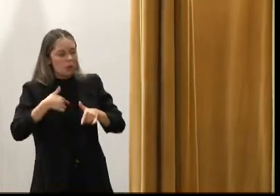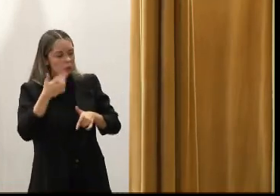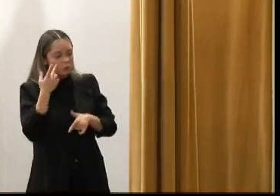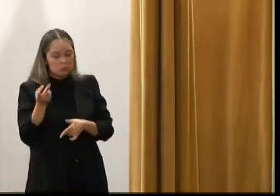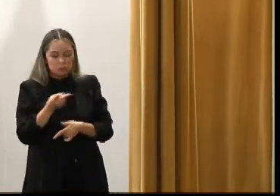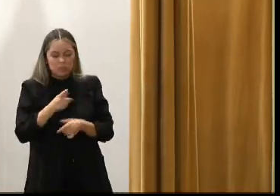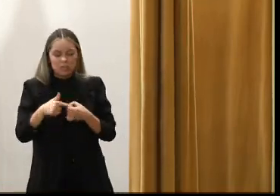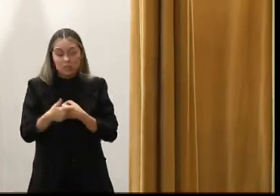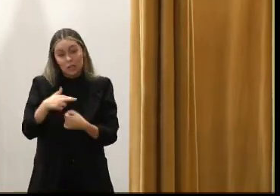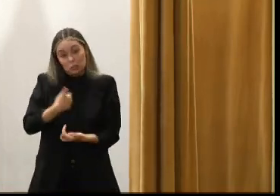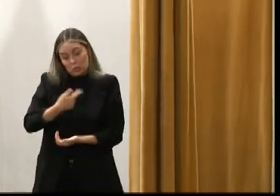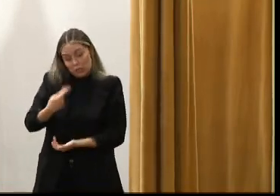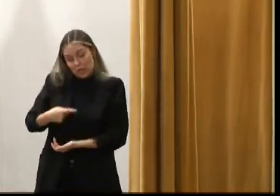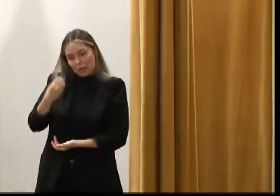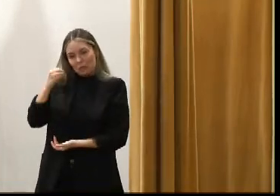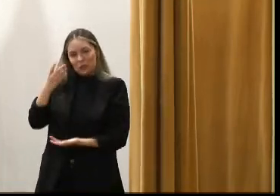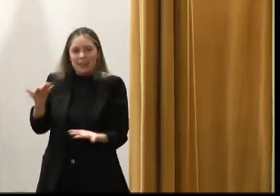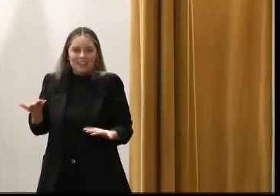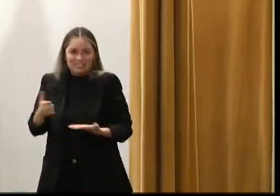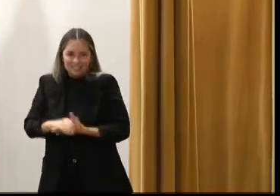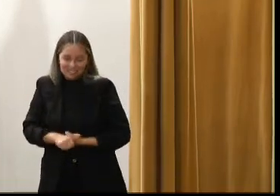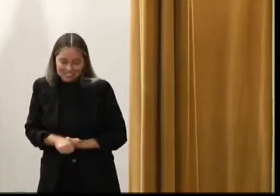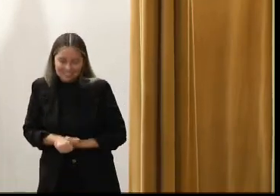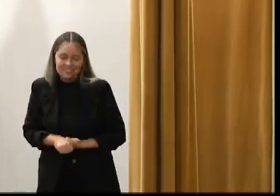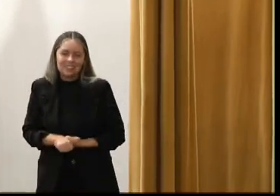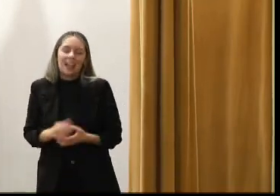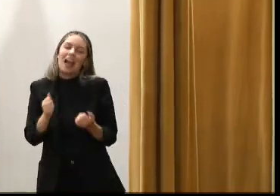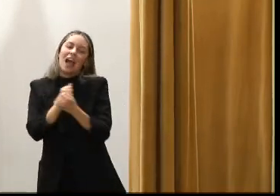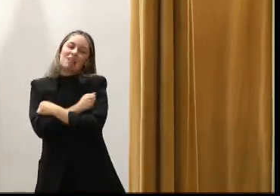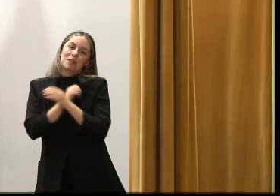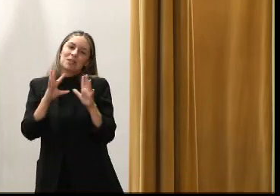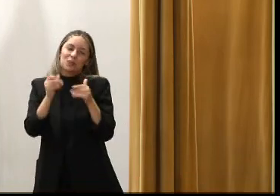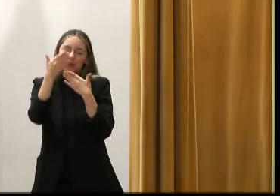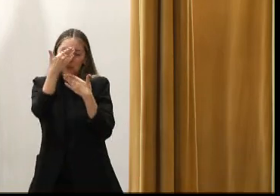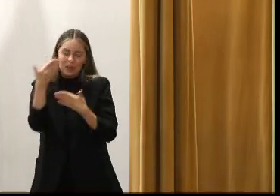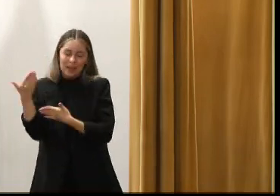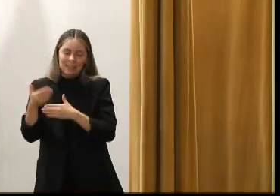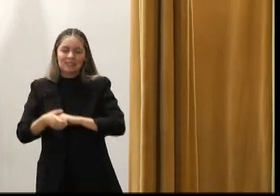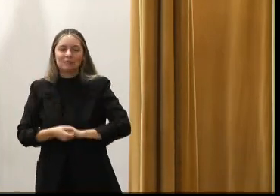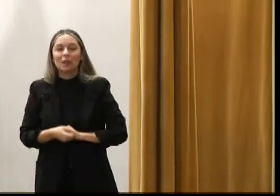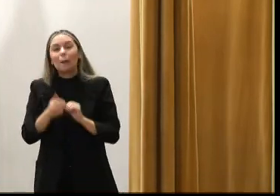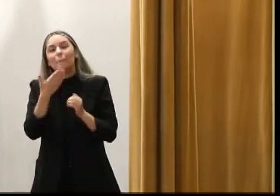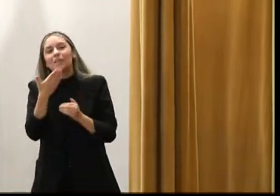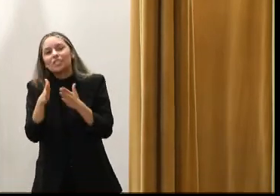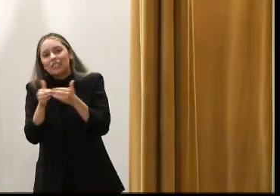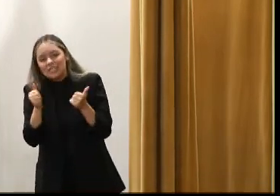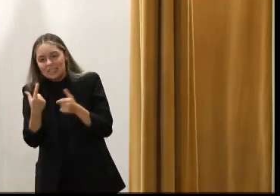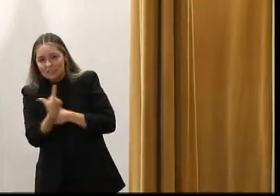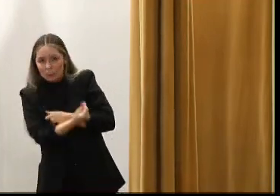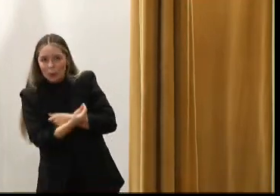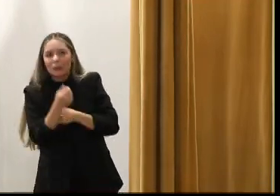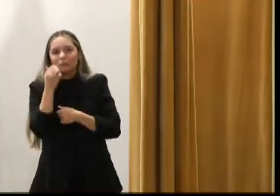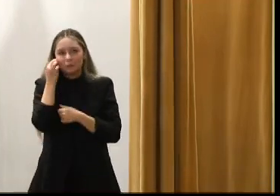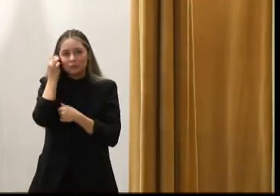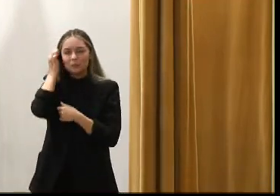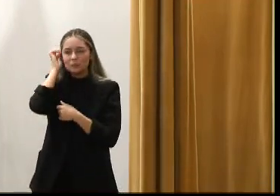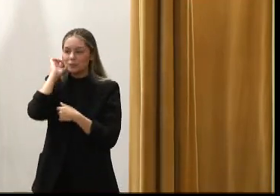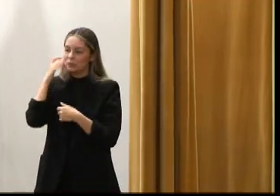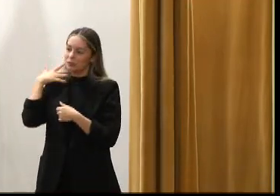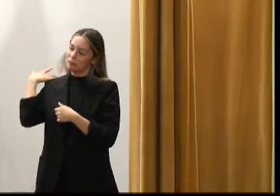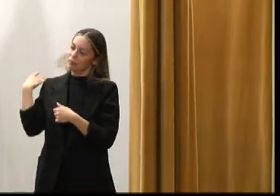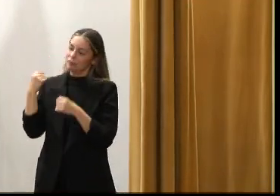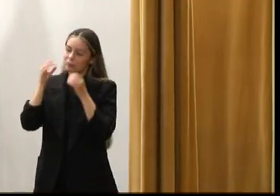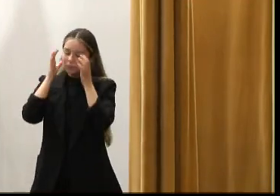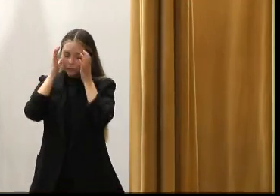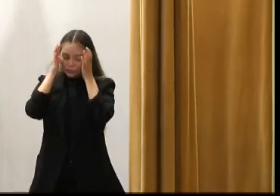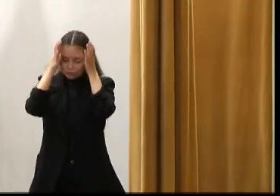nós estamos aqui na Porto Alegre. Nós estamos aqui, tá? Abraço a todos, obrigado, viu? Eu peço licença então, tá? Saúde e paz, né? Vai,